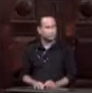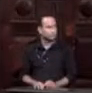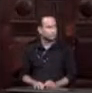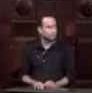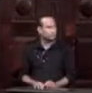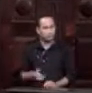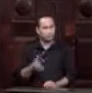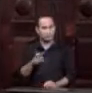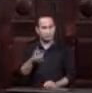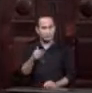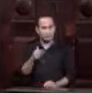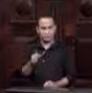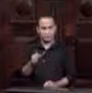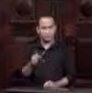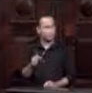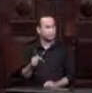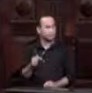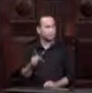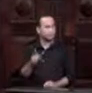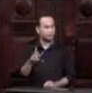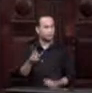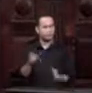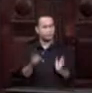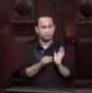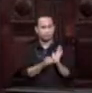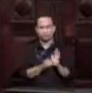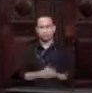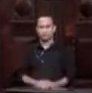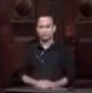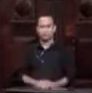com a pauta já publicada. Está encerrada a sessão.